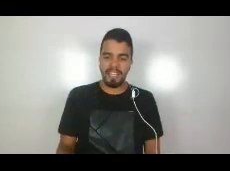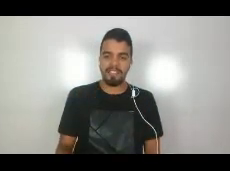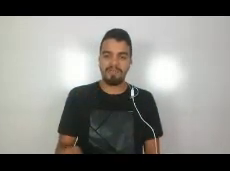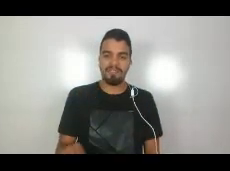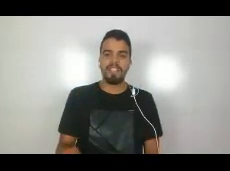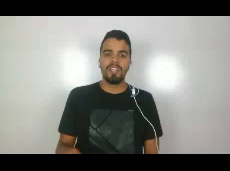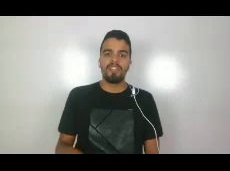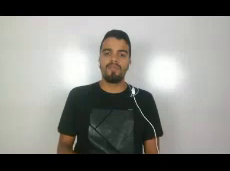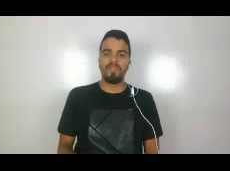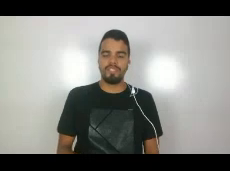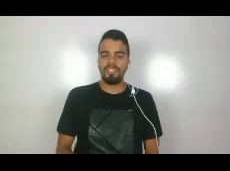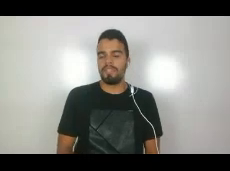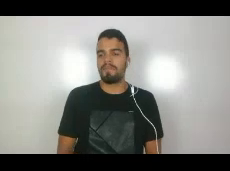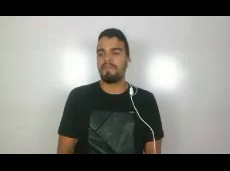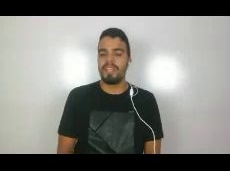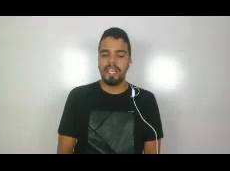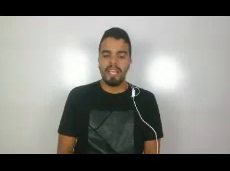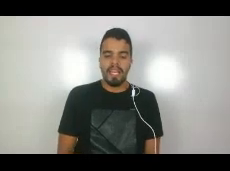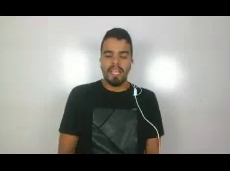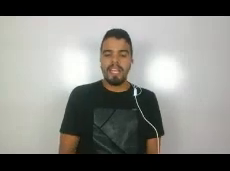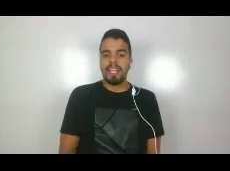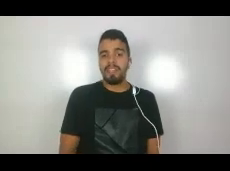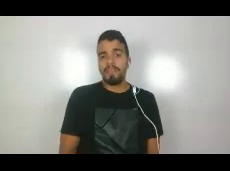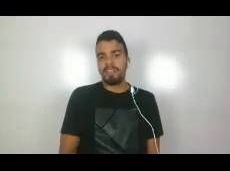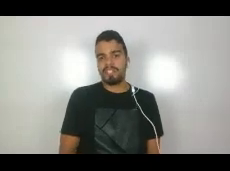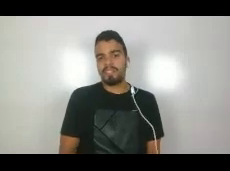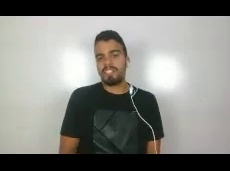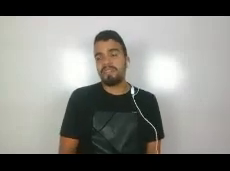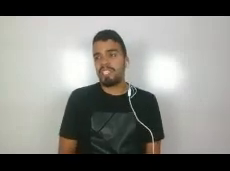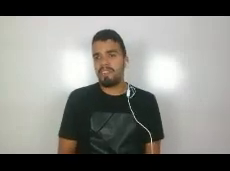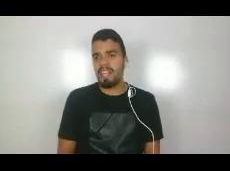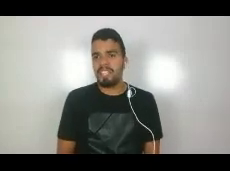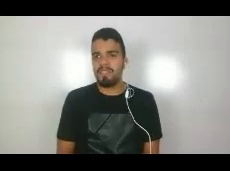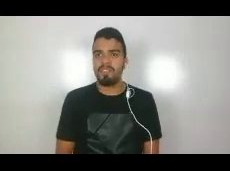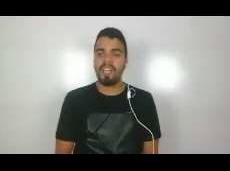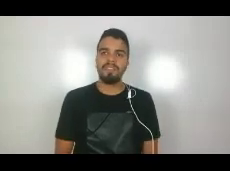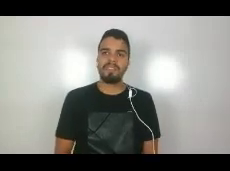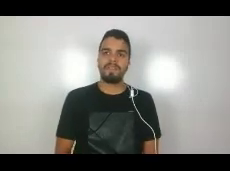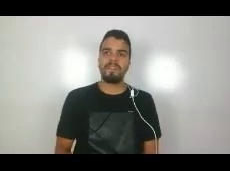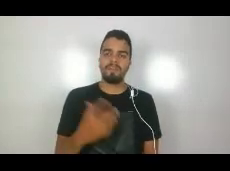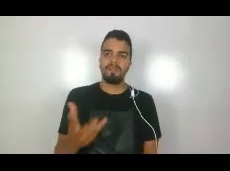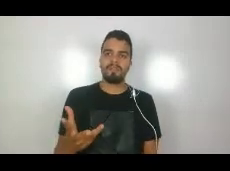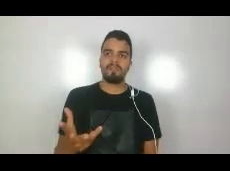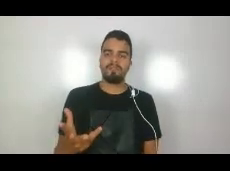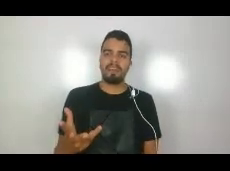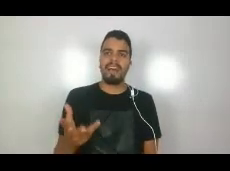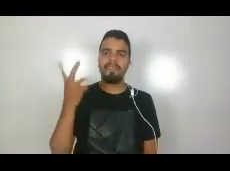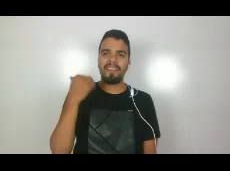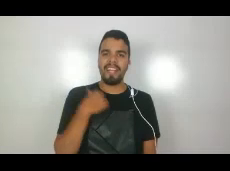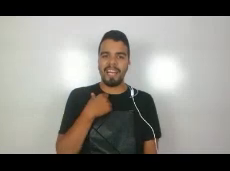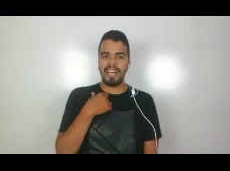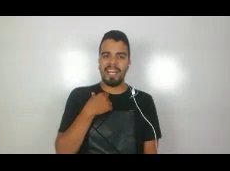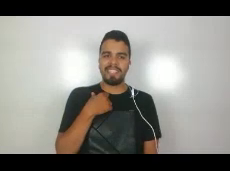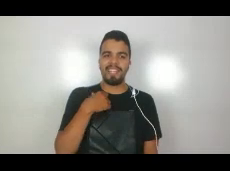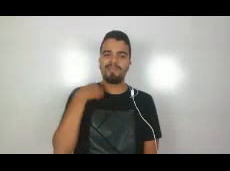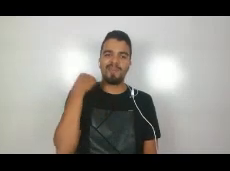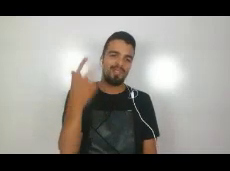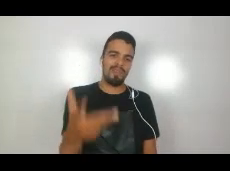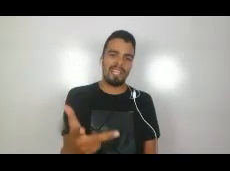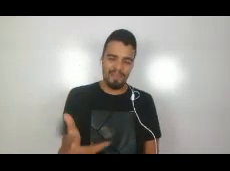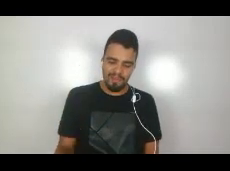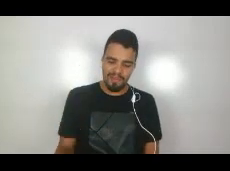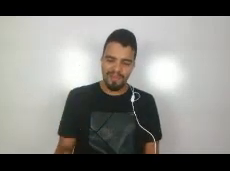para as interações do cotidiano. E aqui também nós temos atividade avaliativa. O que nós vamos avaliar,